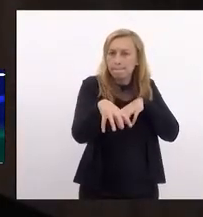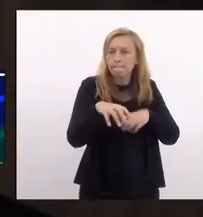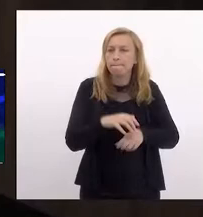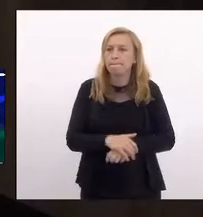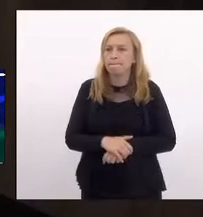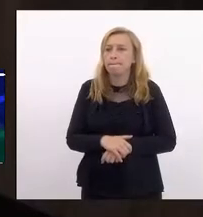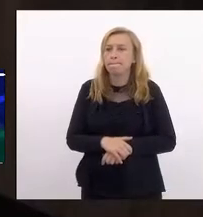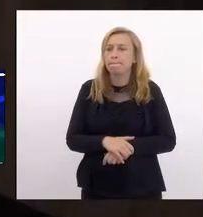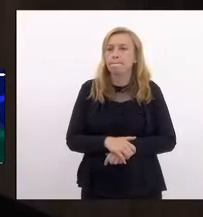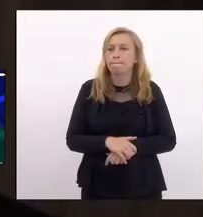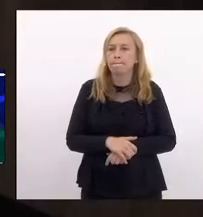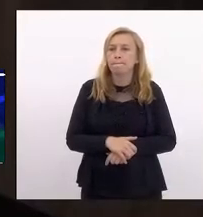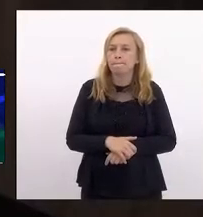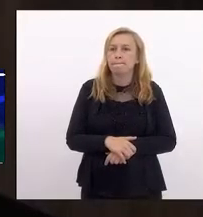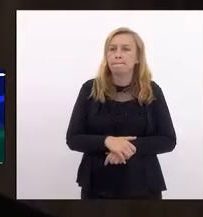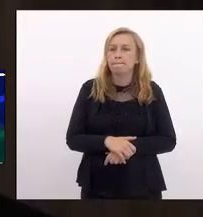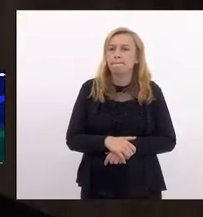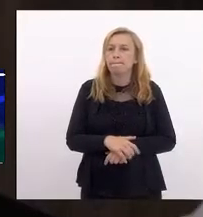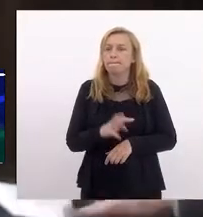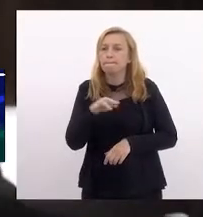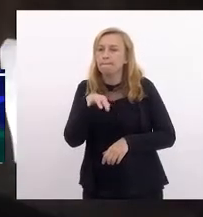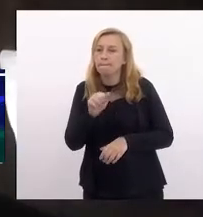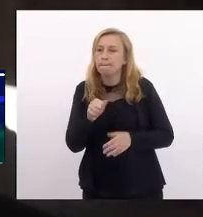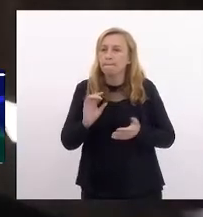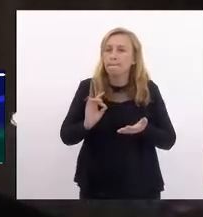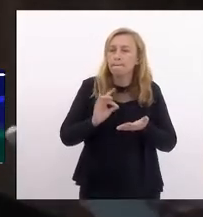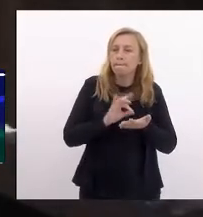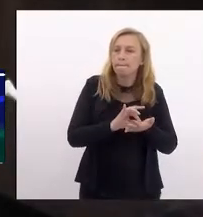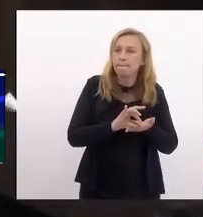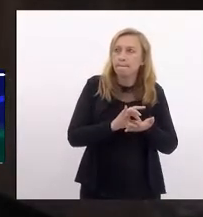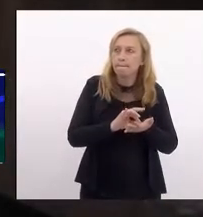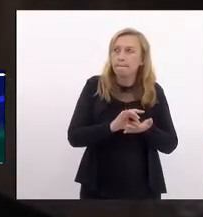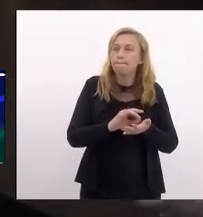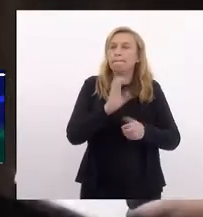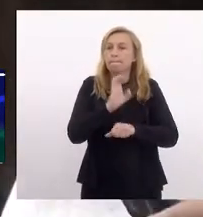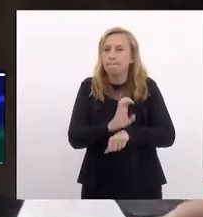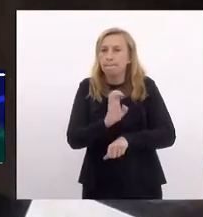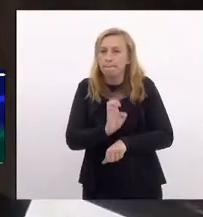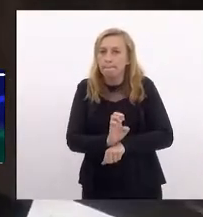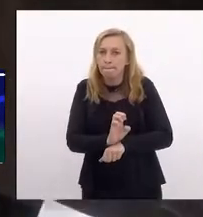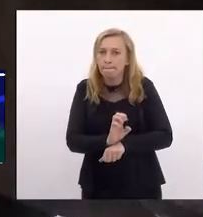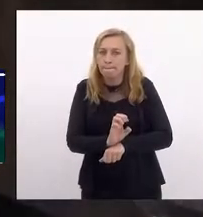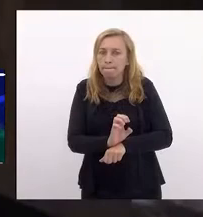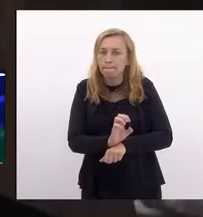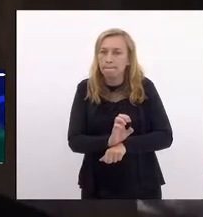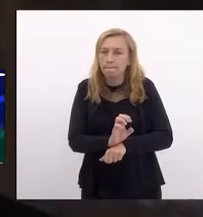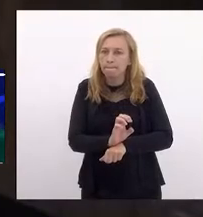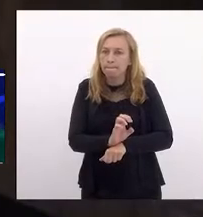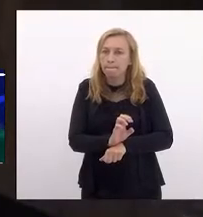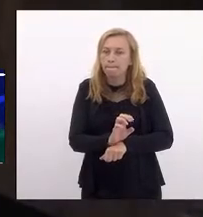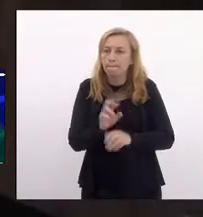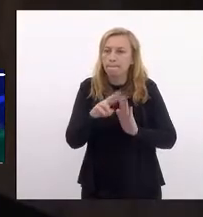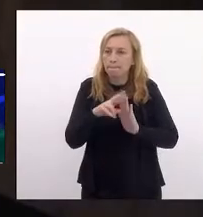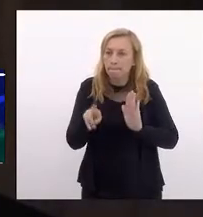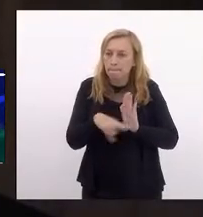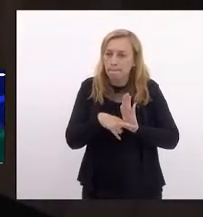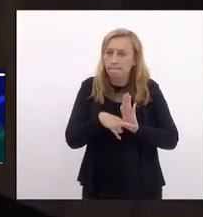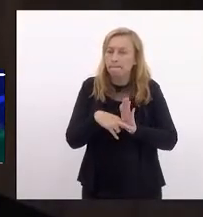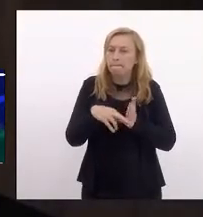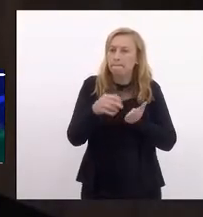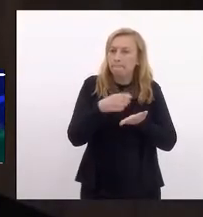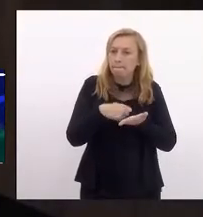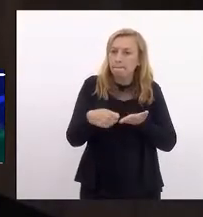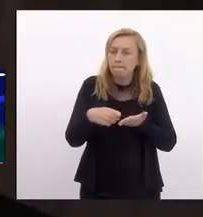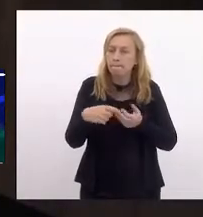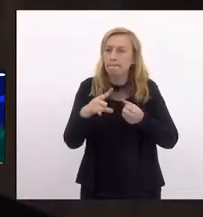em Bloco das receitas originárias do Estado decorrentes das regras inscritas